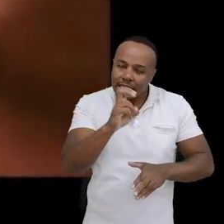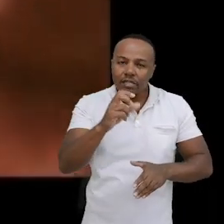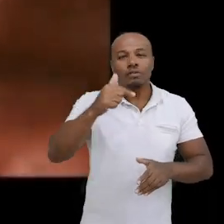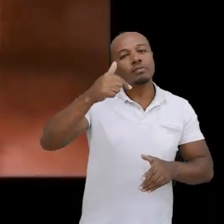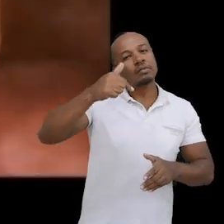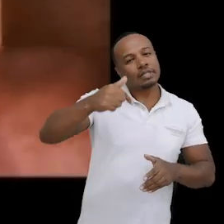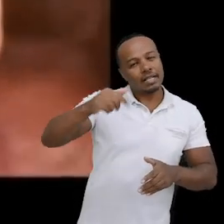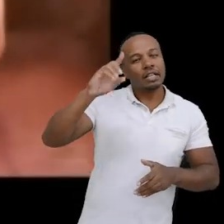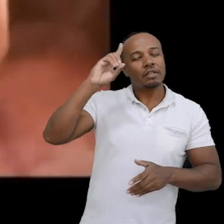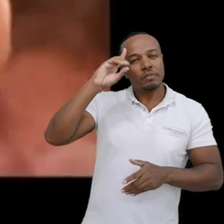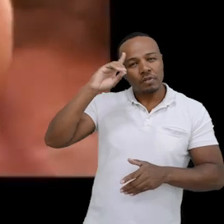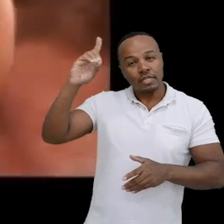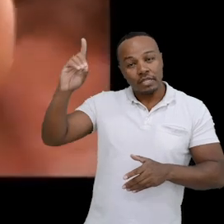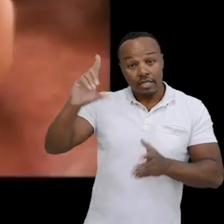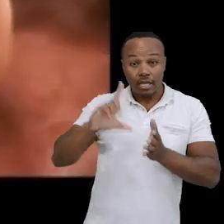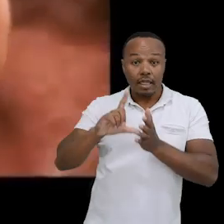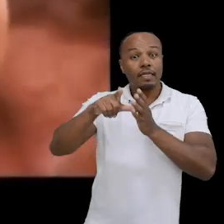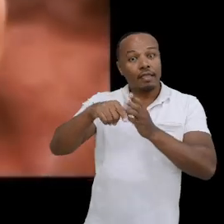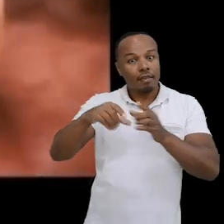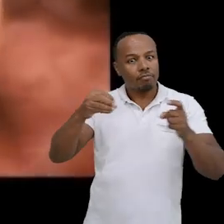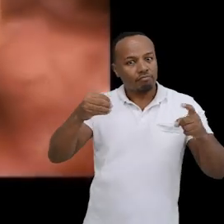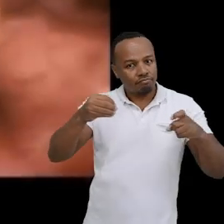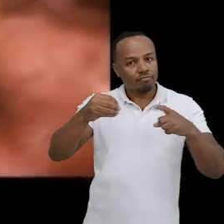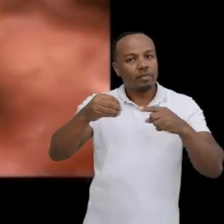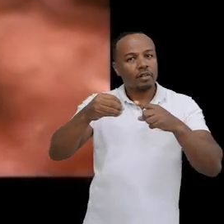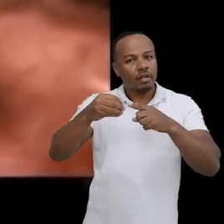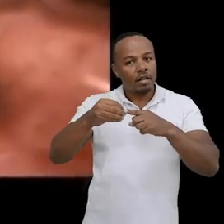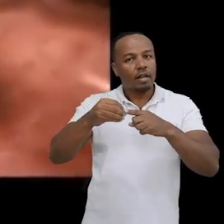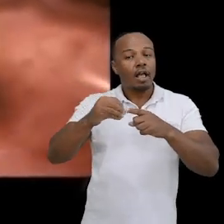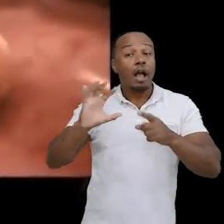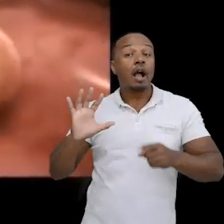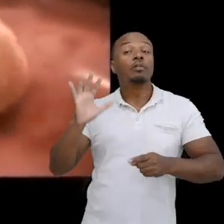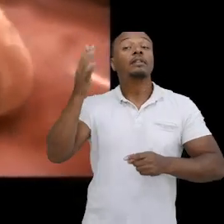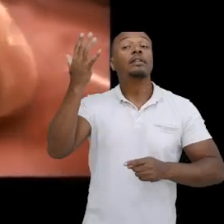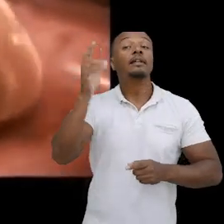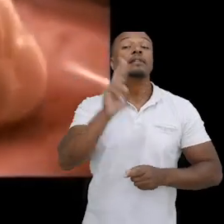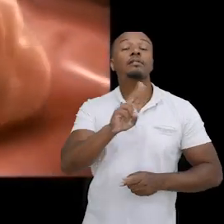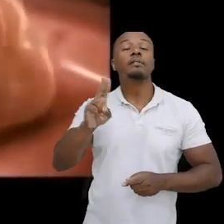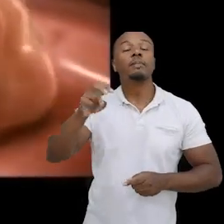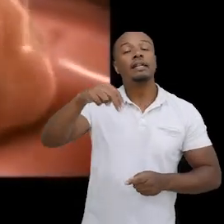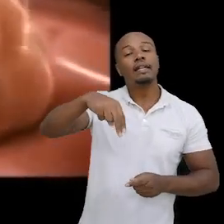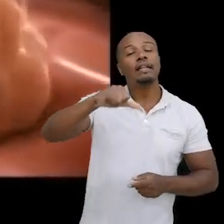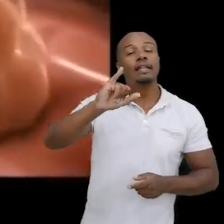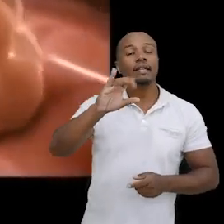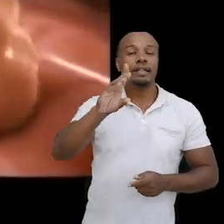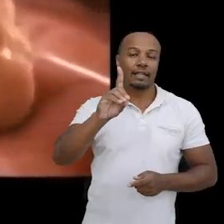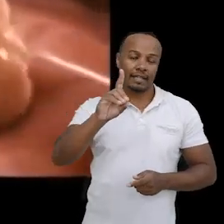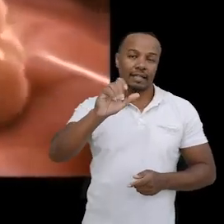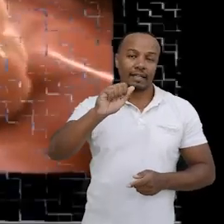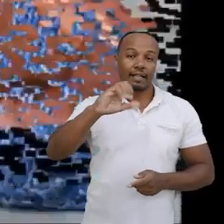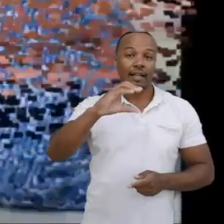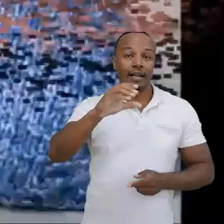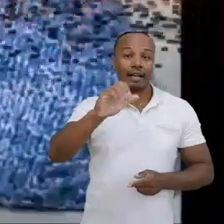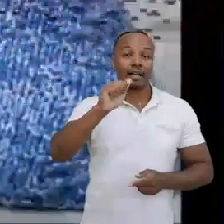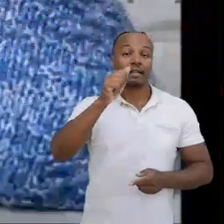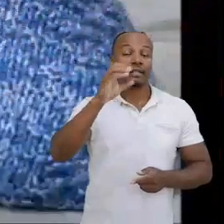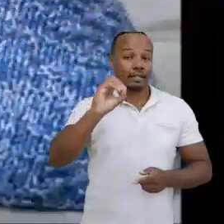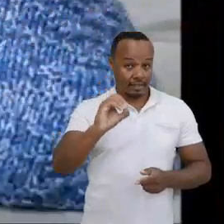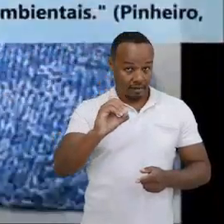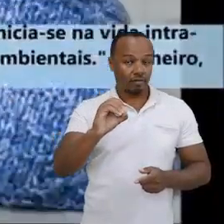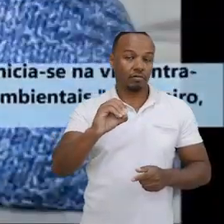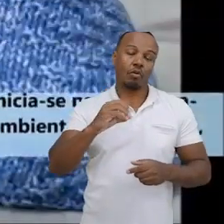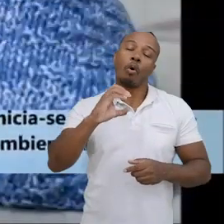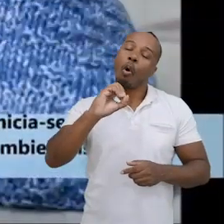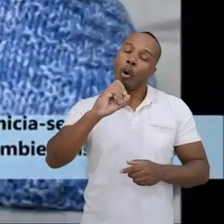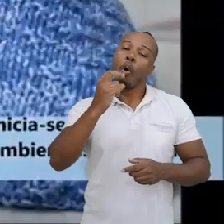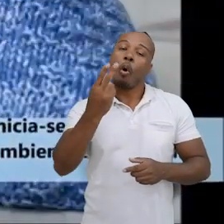dia depois da fecundação, ocorre a nidação, que é a fixação desse zigoto ou embrião